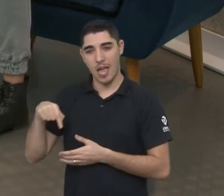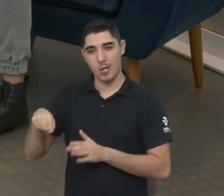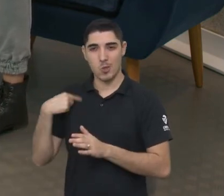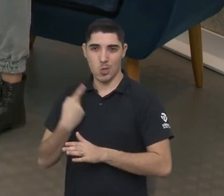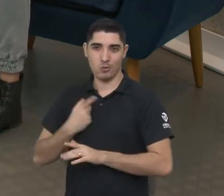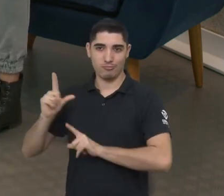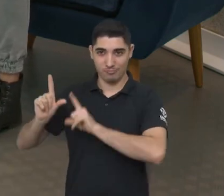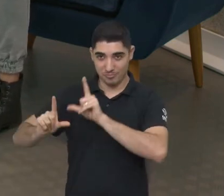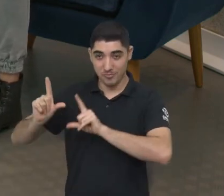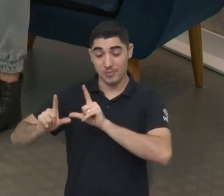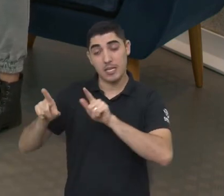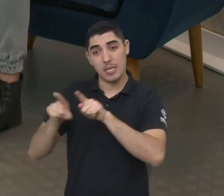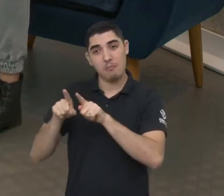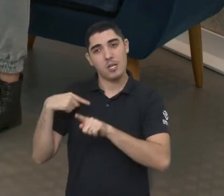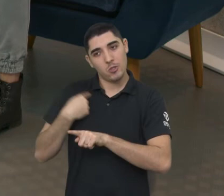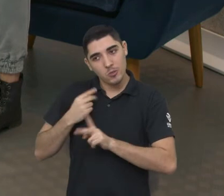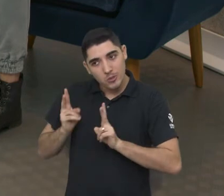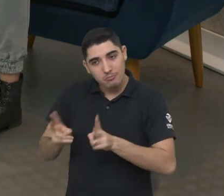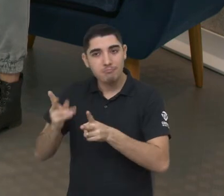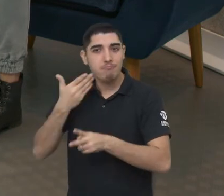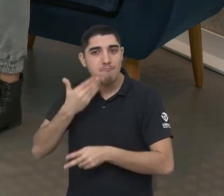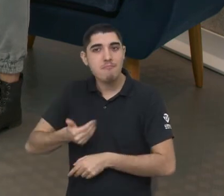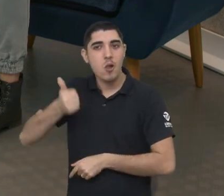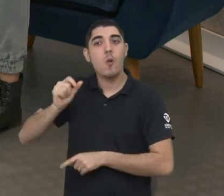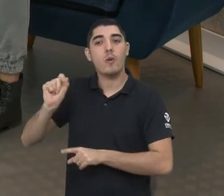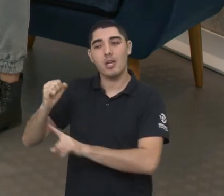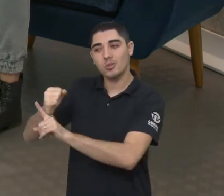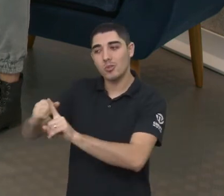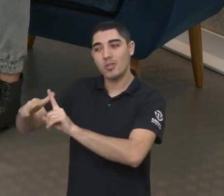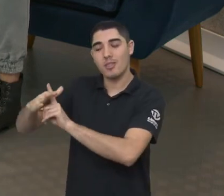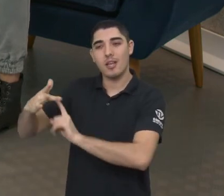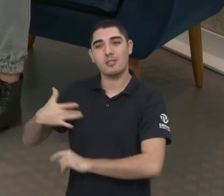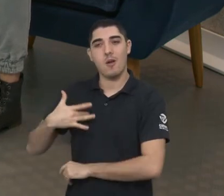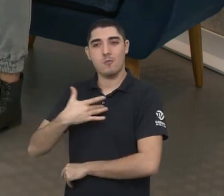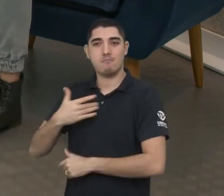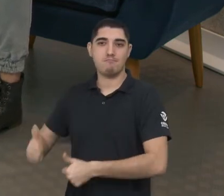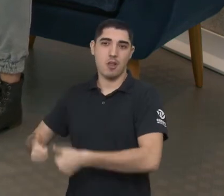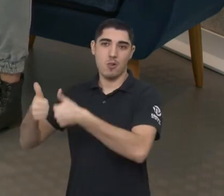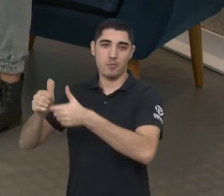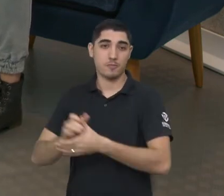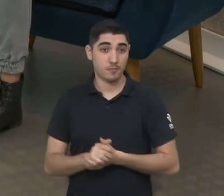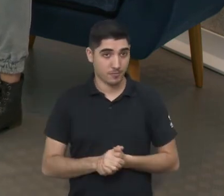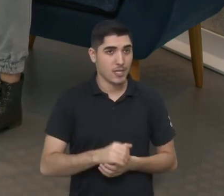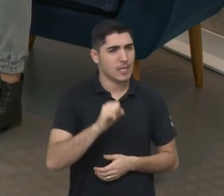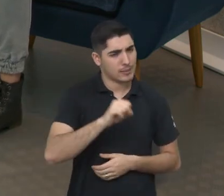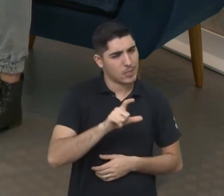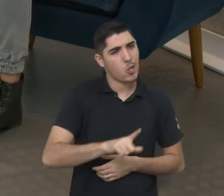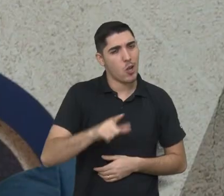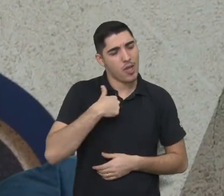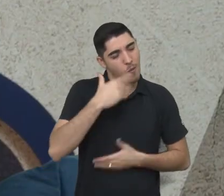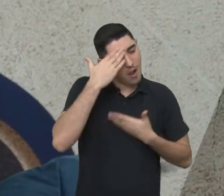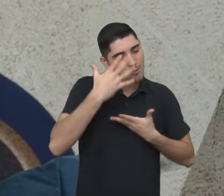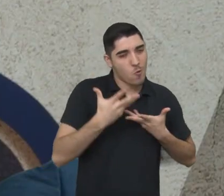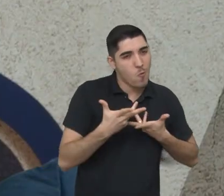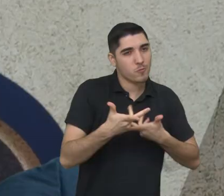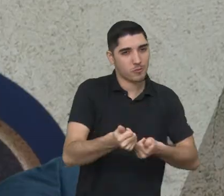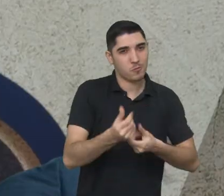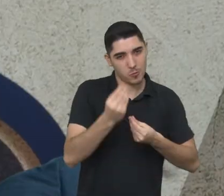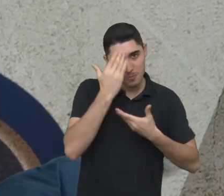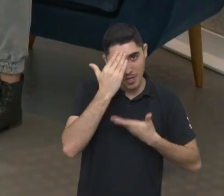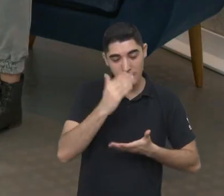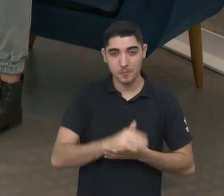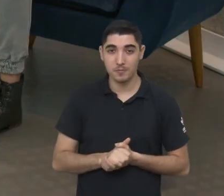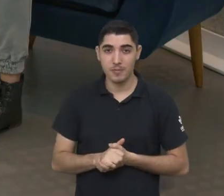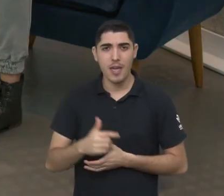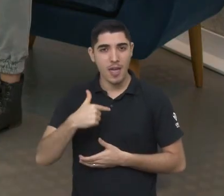nosso programa, né? E que a gente possa aí cada vez mais construir uma sociedade mais saudável. Sim, claro. Eu que agradeço o convite. Muito obrigado.